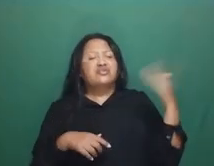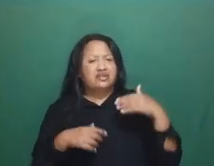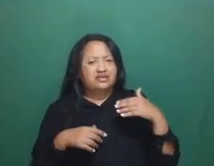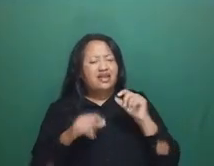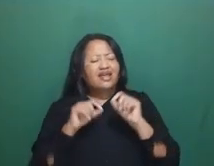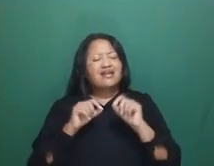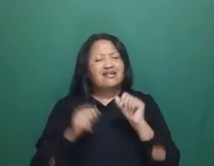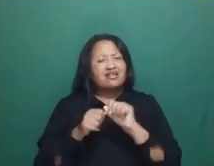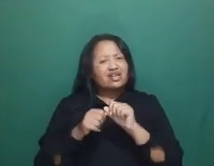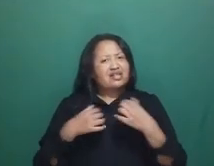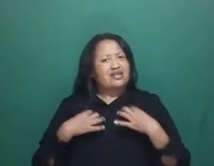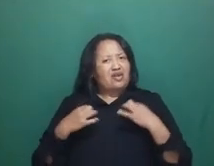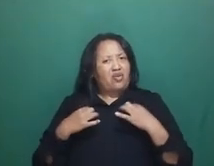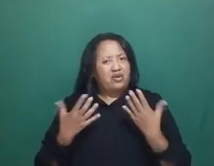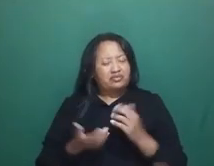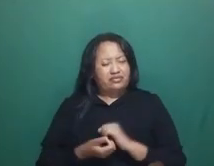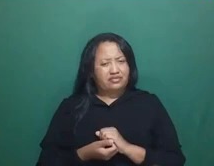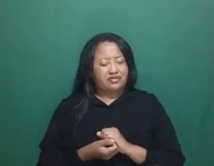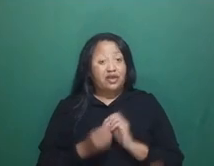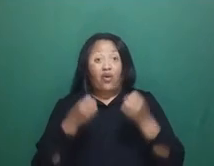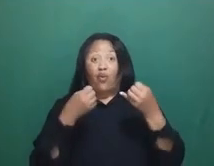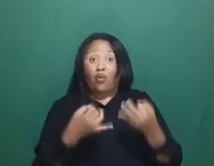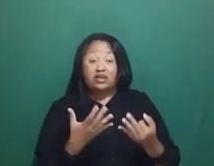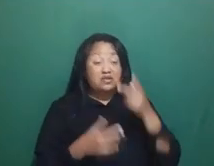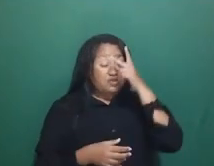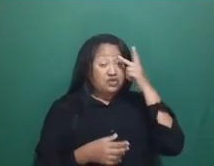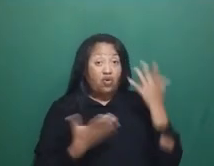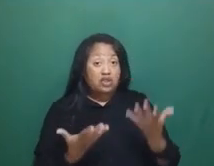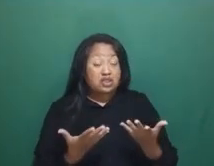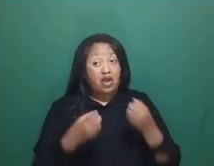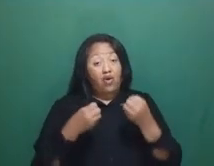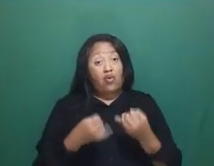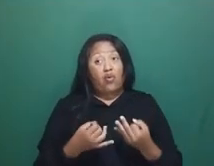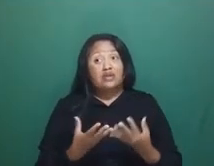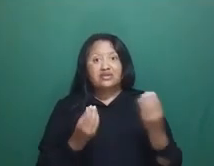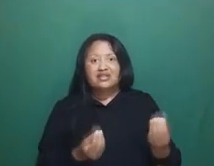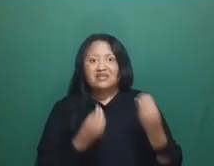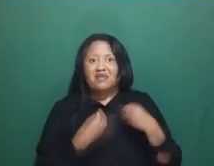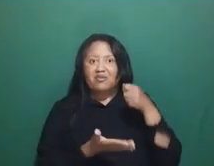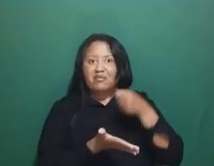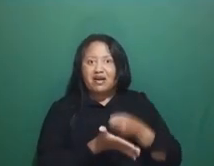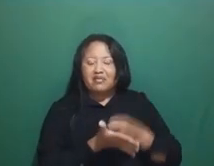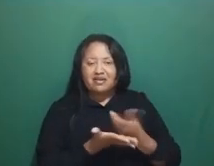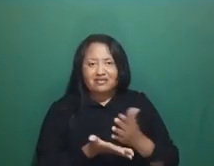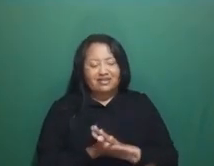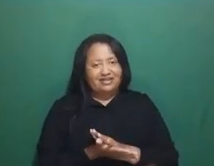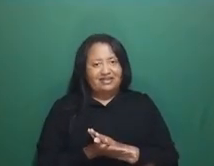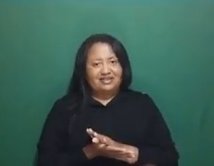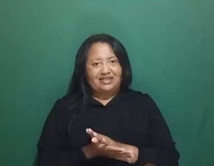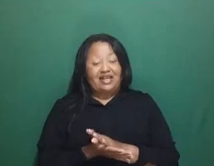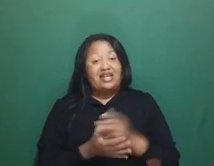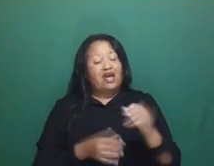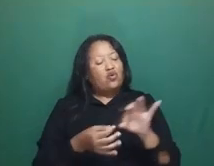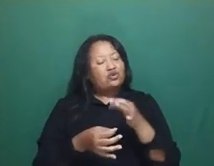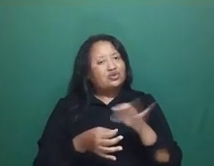mãos está por trás estão por trás dessa roupa né quantos receberam quanto receberam como pagamento as pessoas que